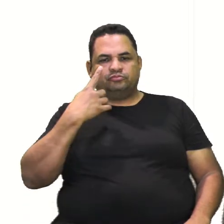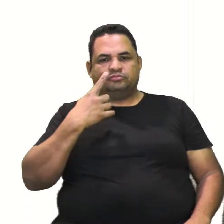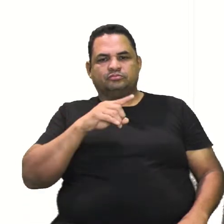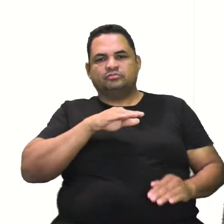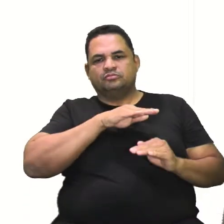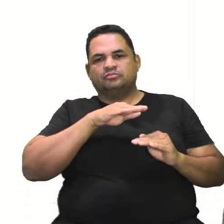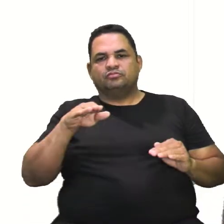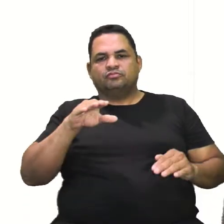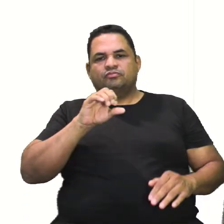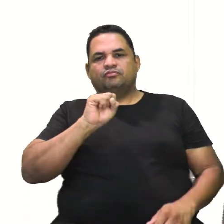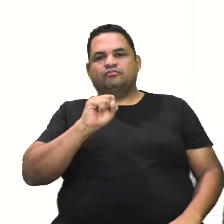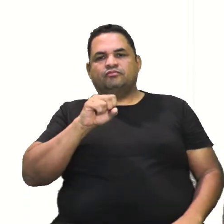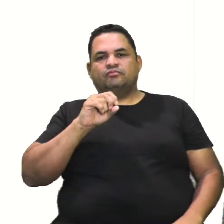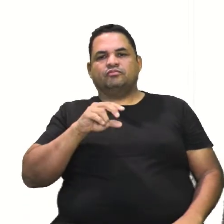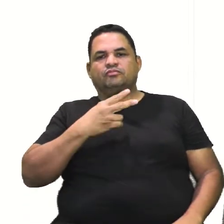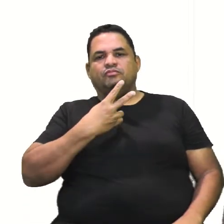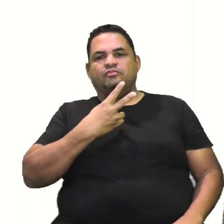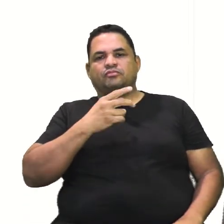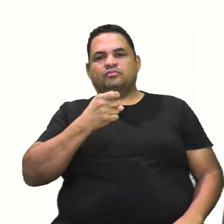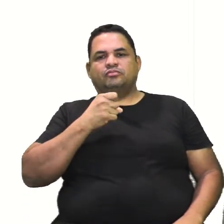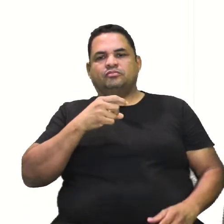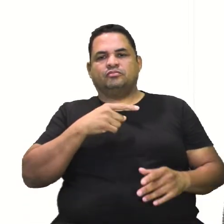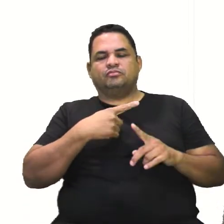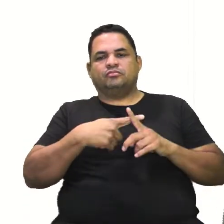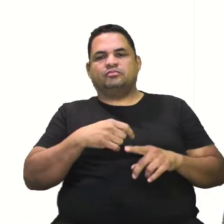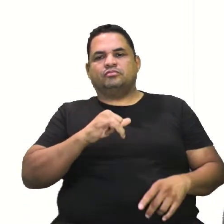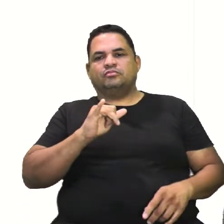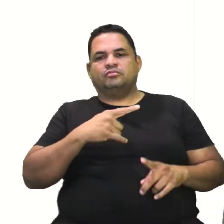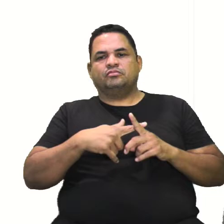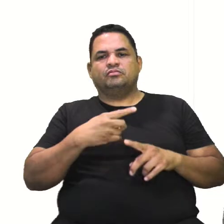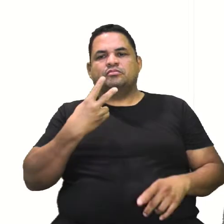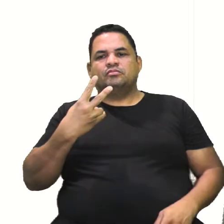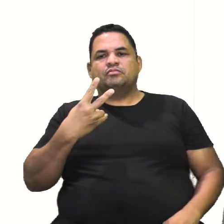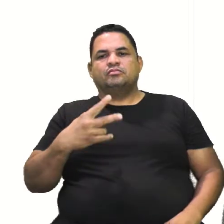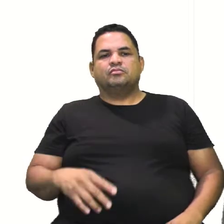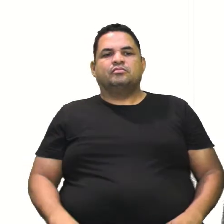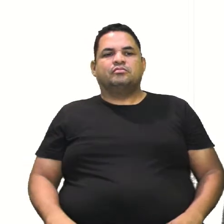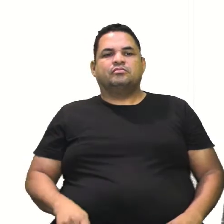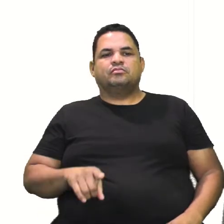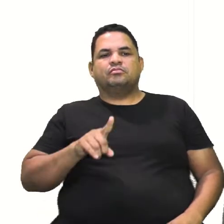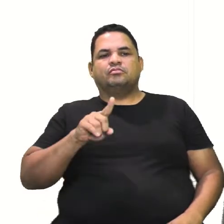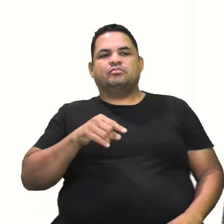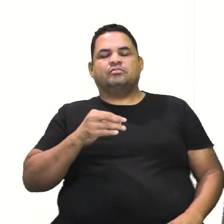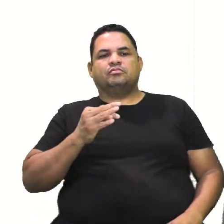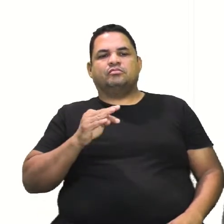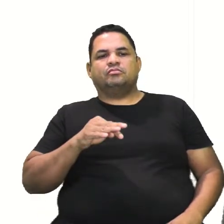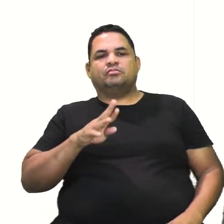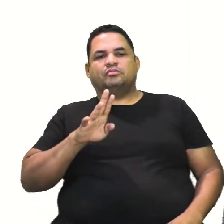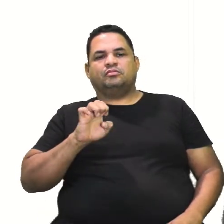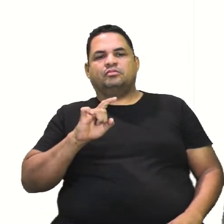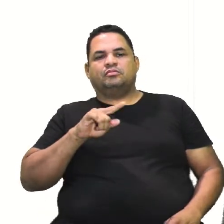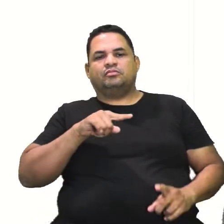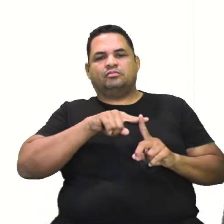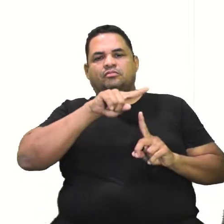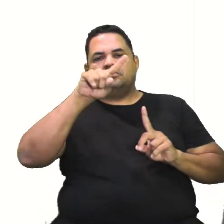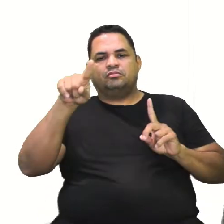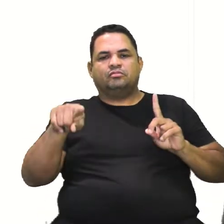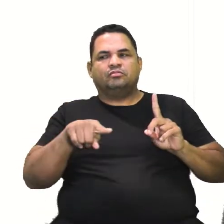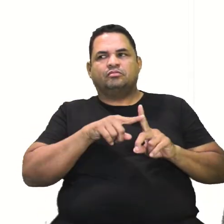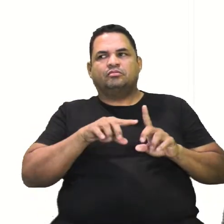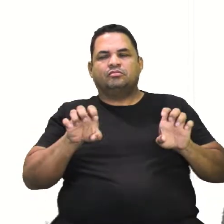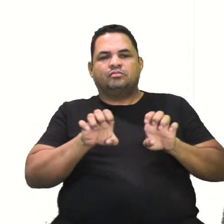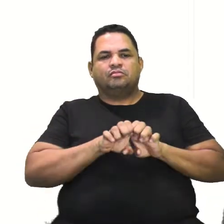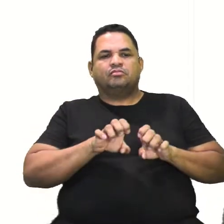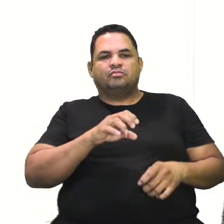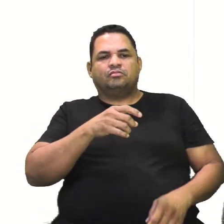Verifique se a reta S, 2x mais y mais 2, é tangente à circunferência de